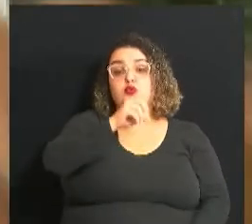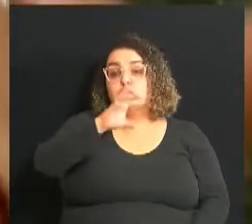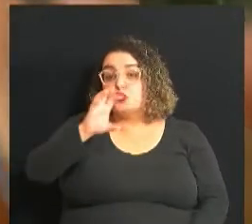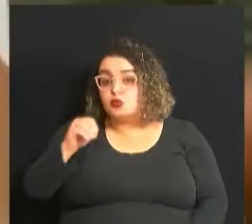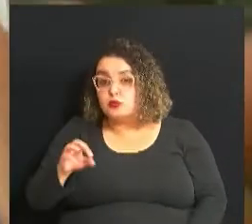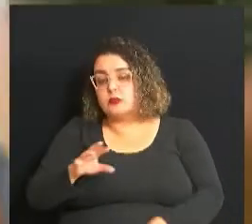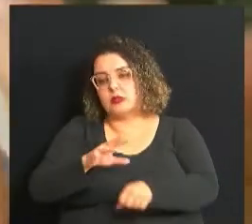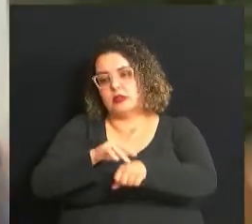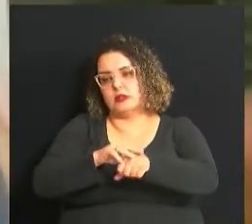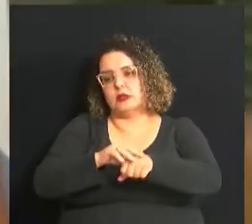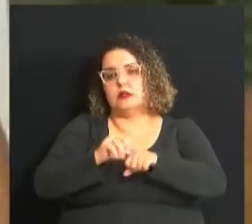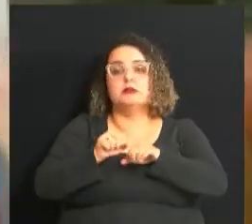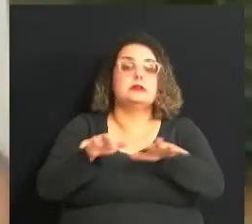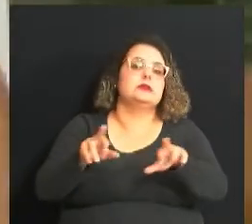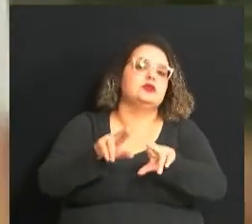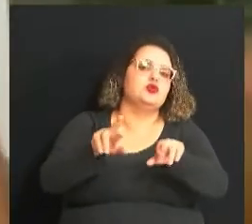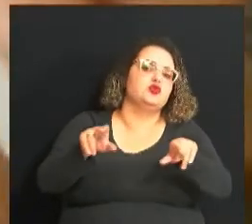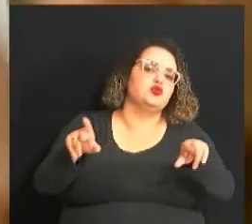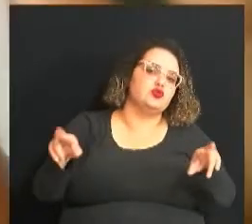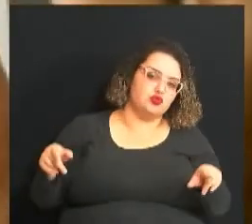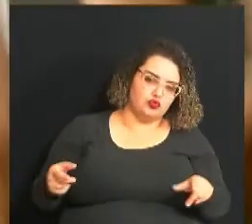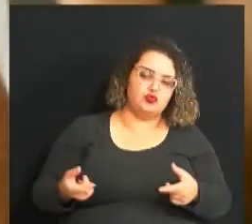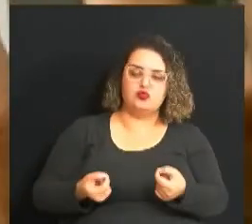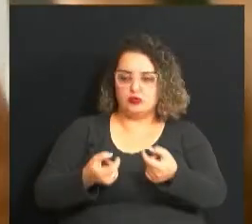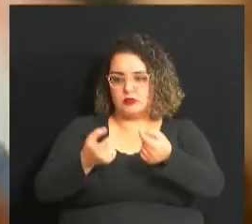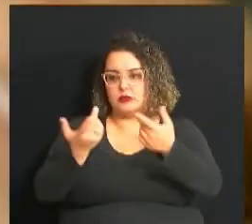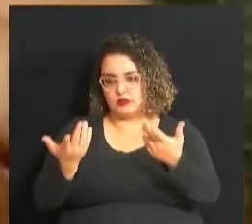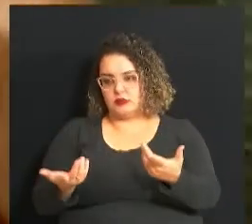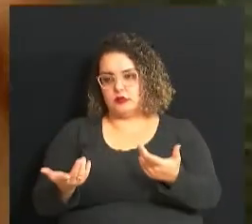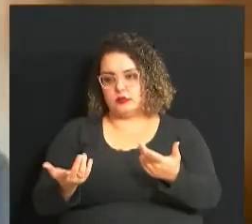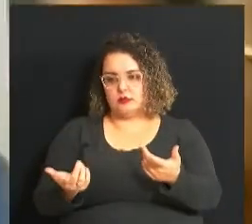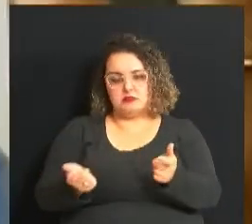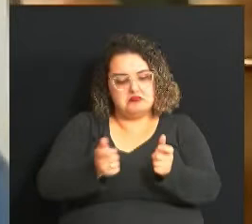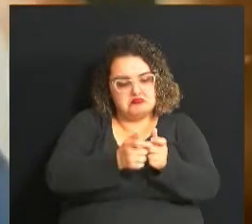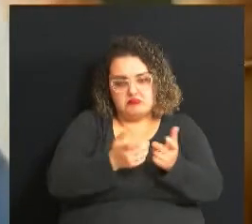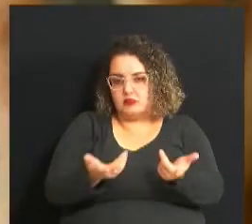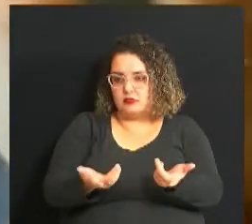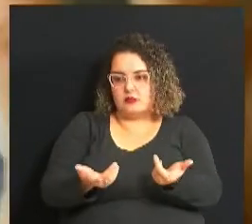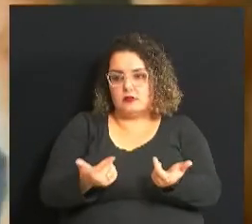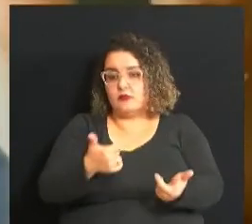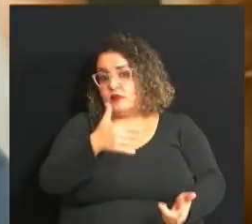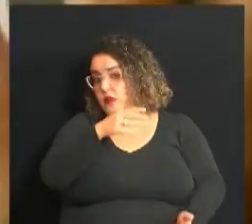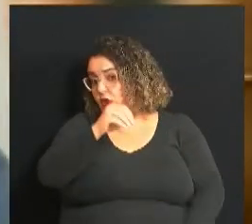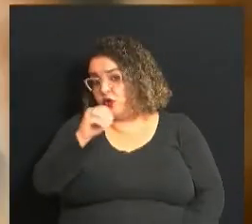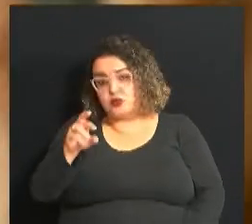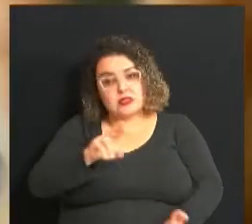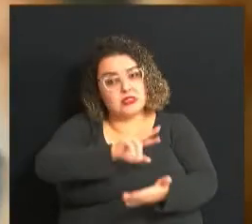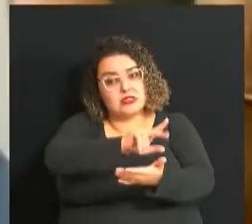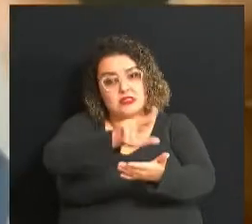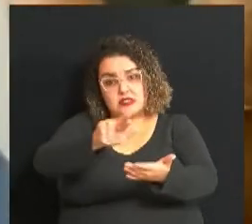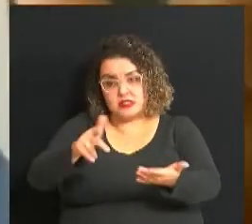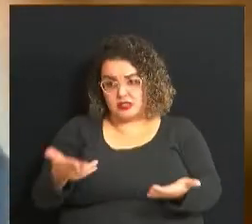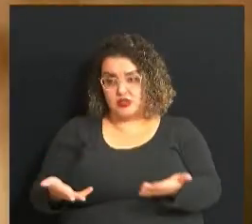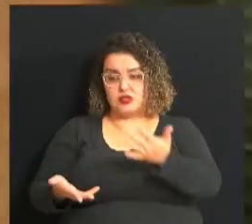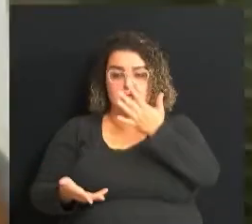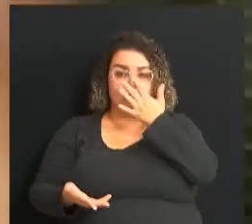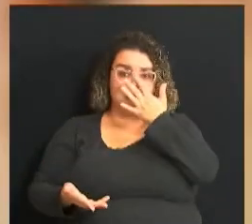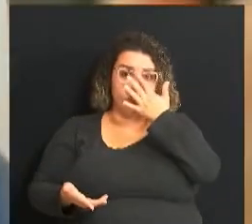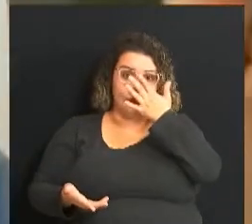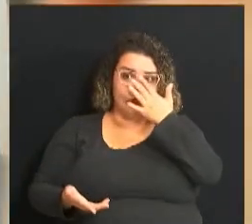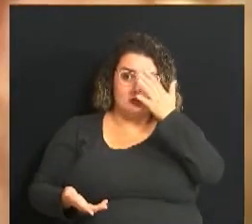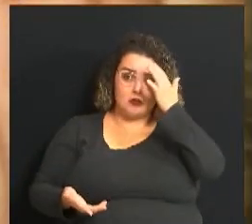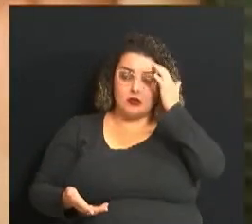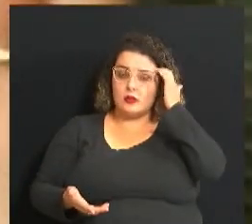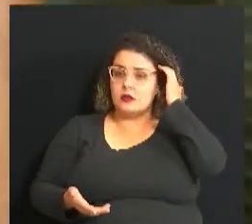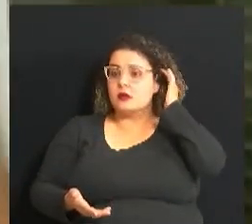ver diferenças mesmo que pequenas, existem 200 diferenças entre câncer, entendeu? Câncer